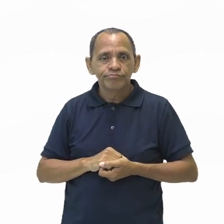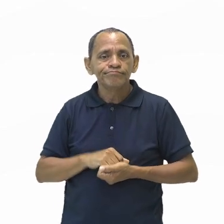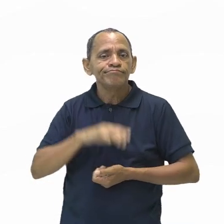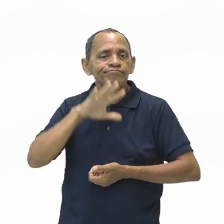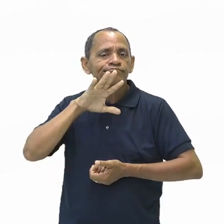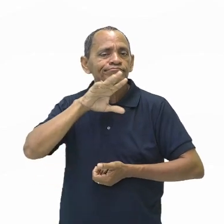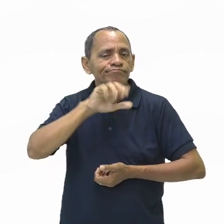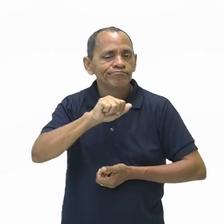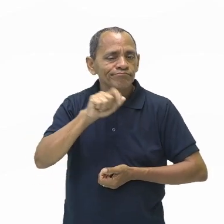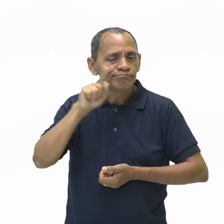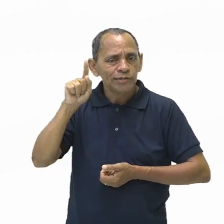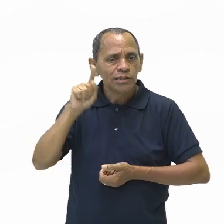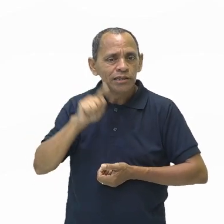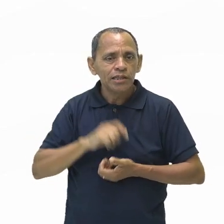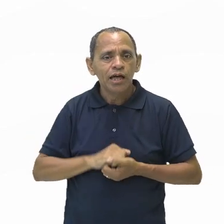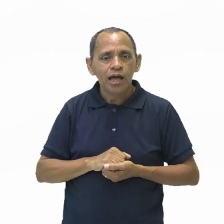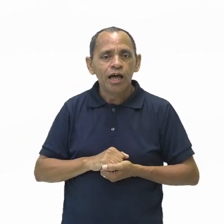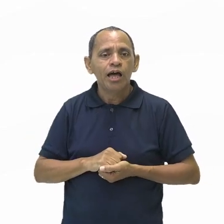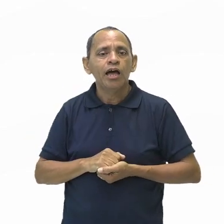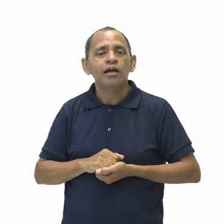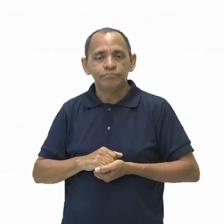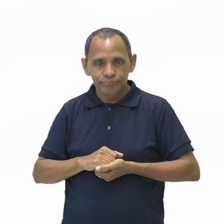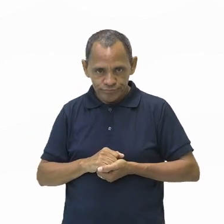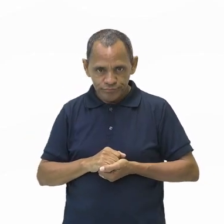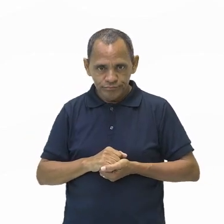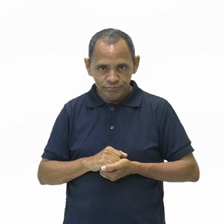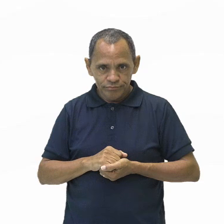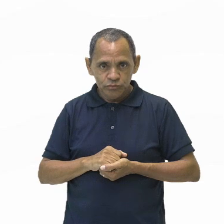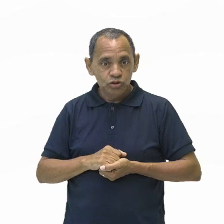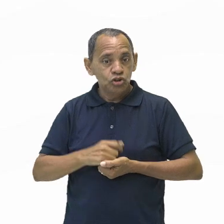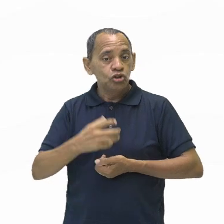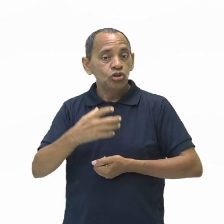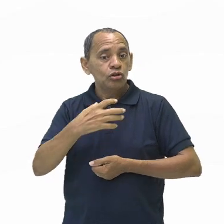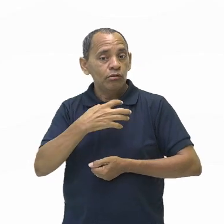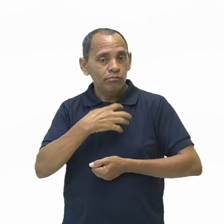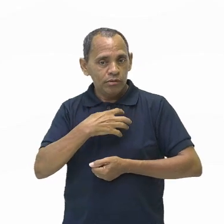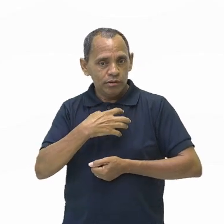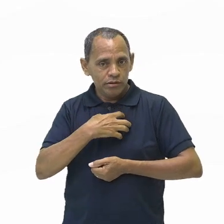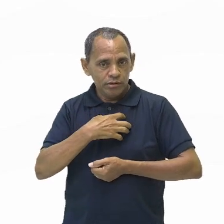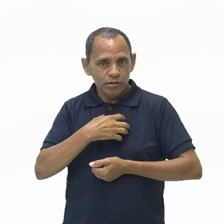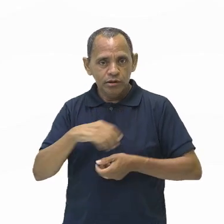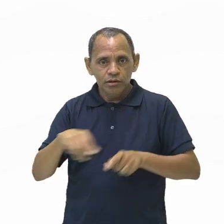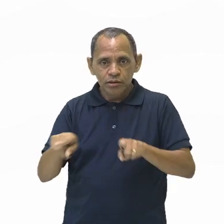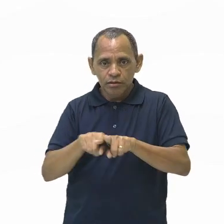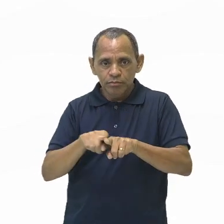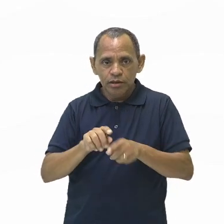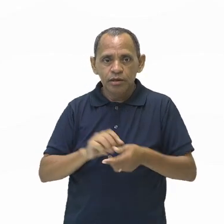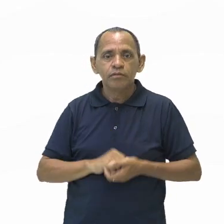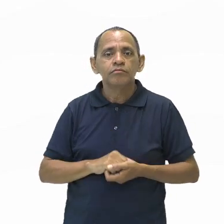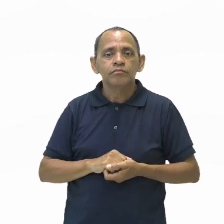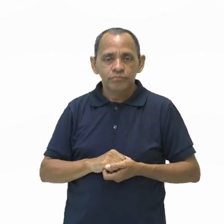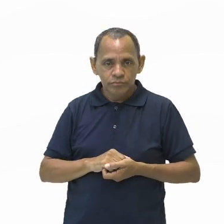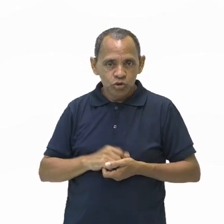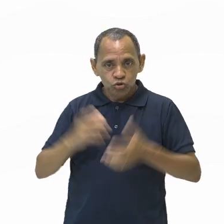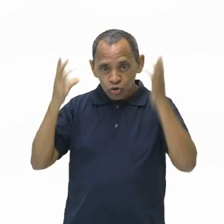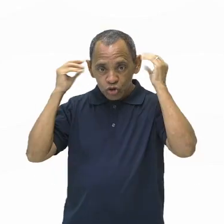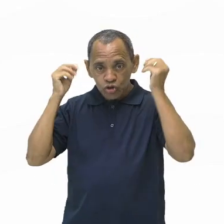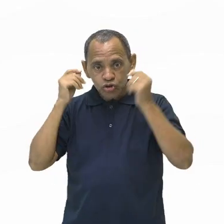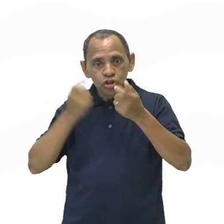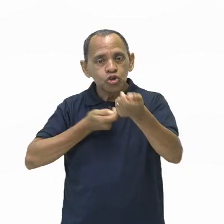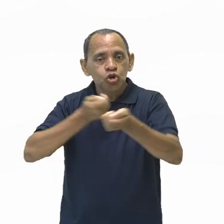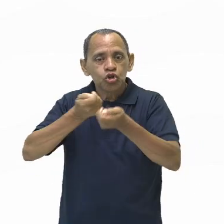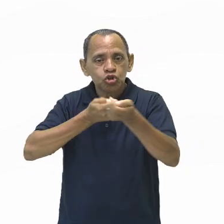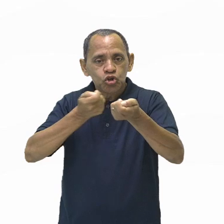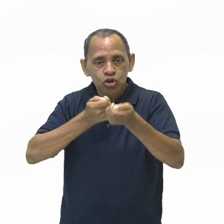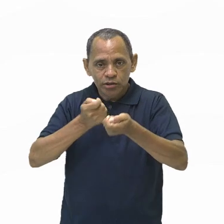1624, com a tomada de Salvador. Os holandeses queriam controlar Salvador, que era a capital do